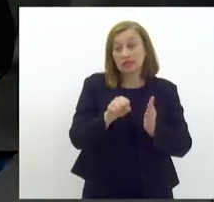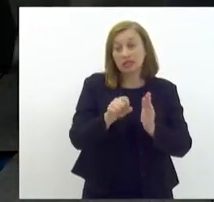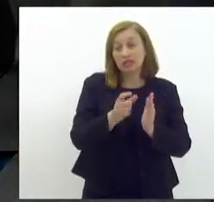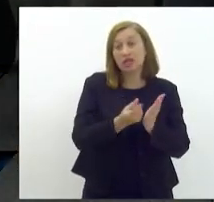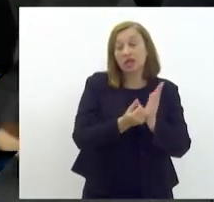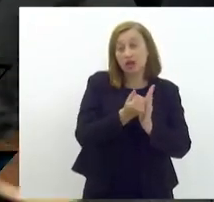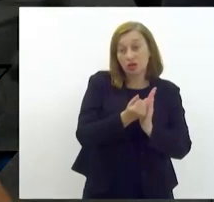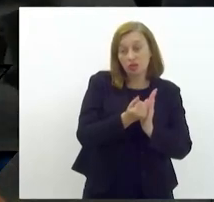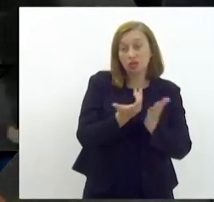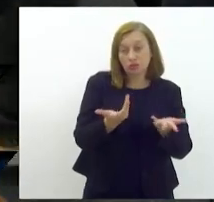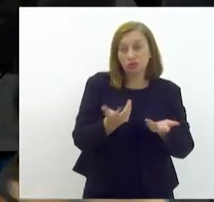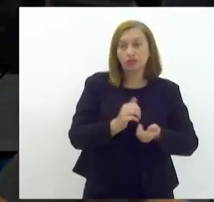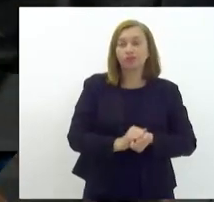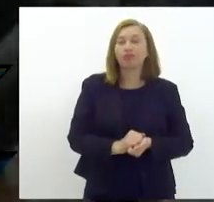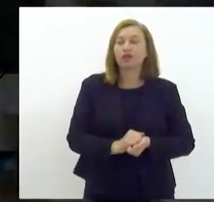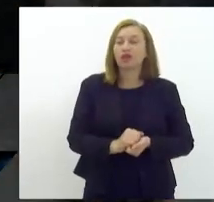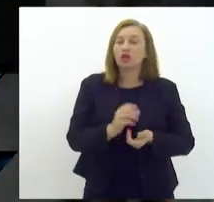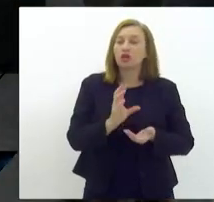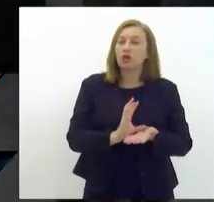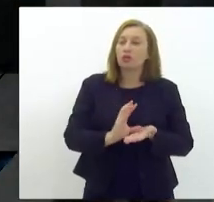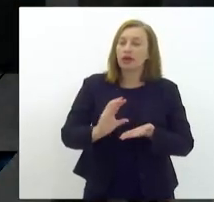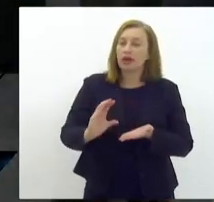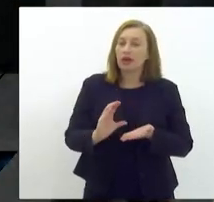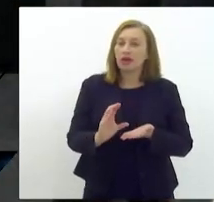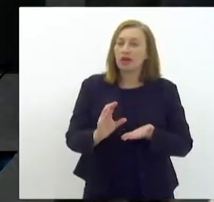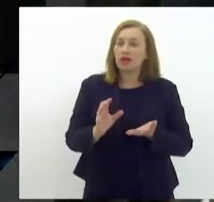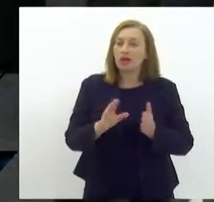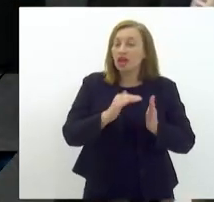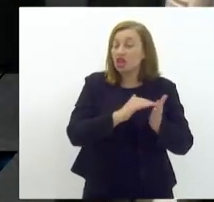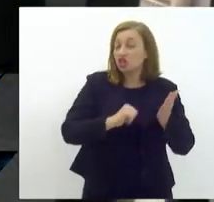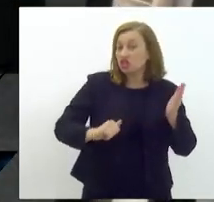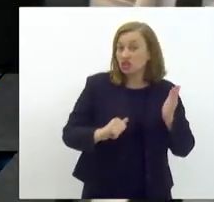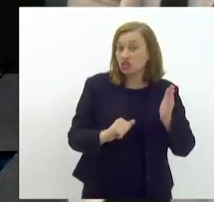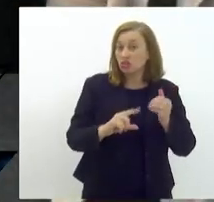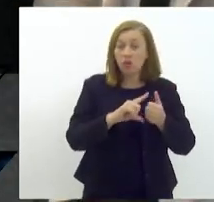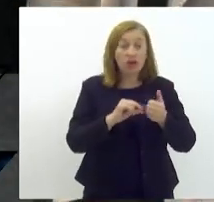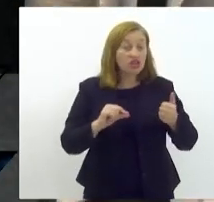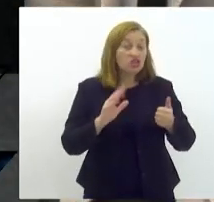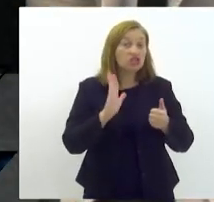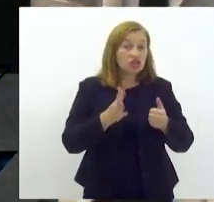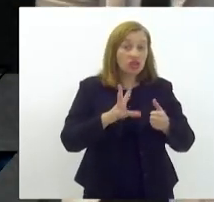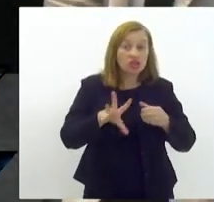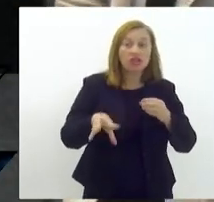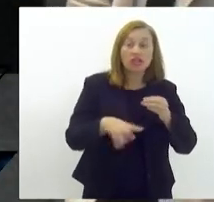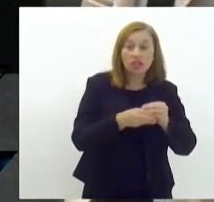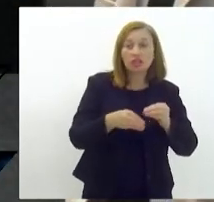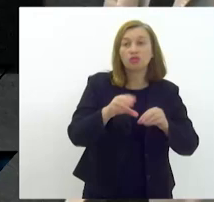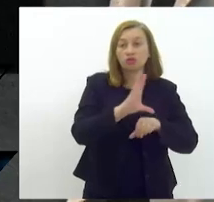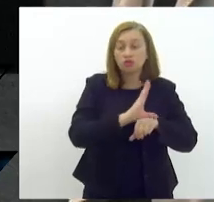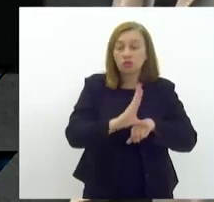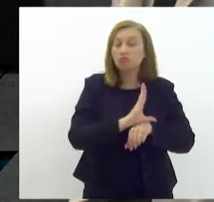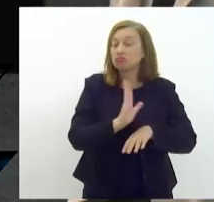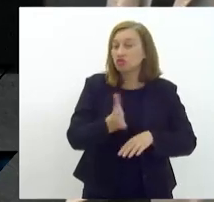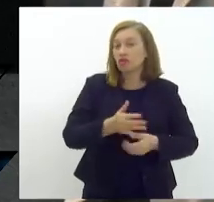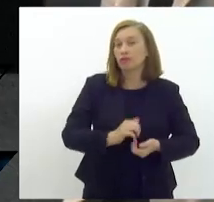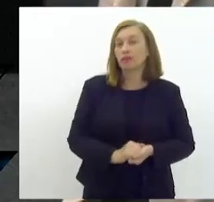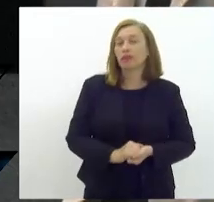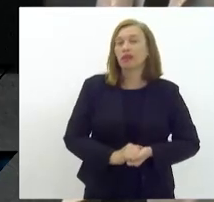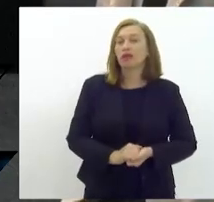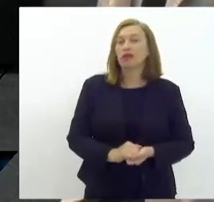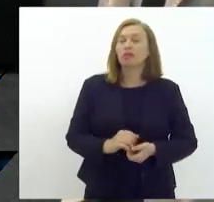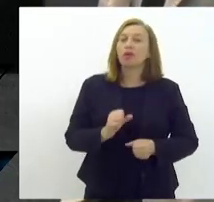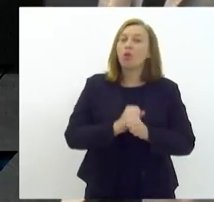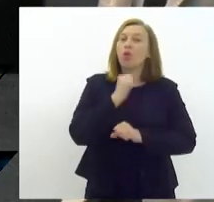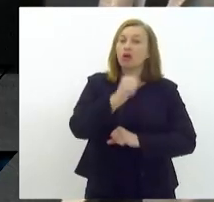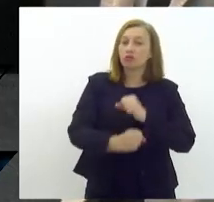apresentar uma Emenda ela retirando esse artigo e já tá na Constituição isso para valer para